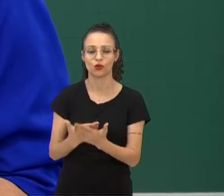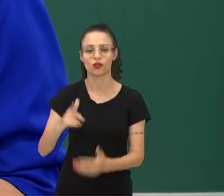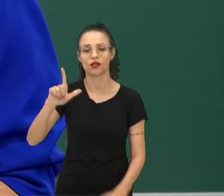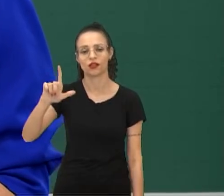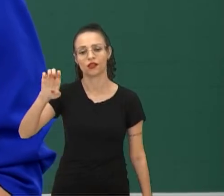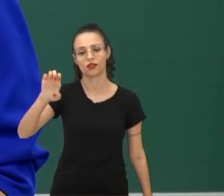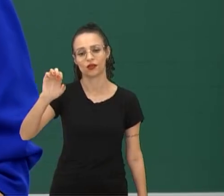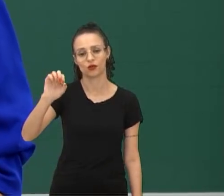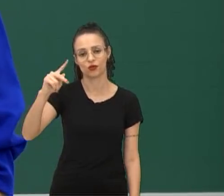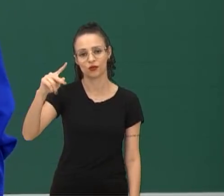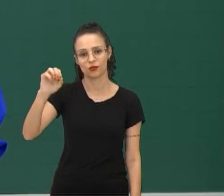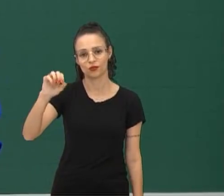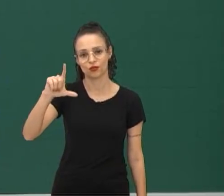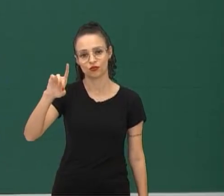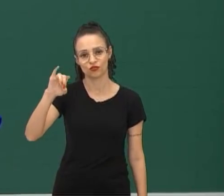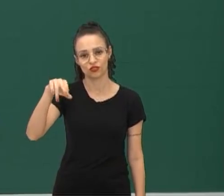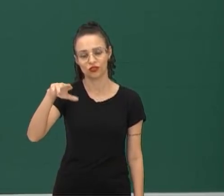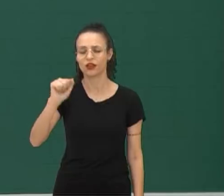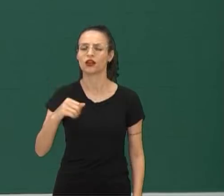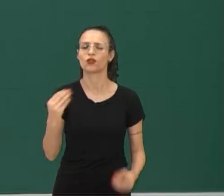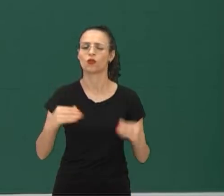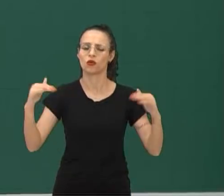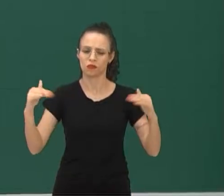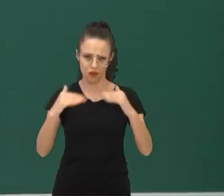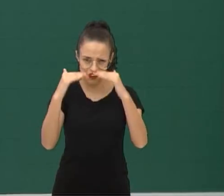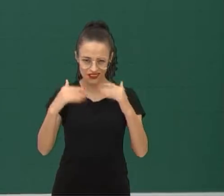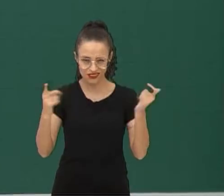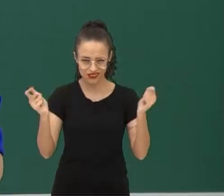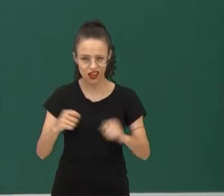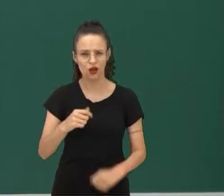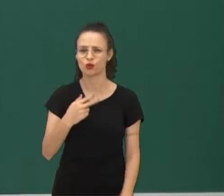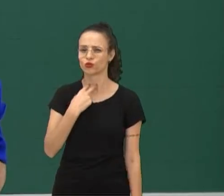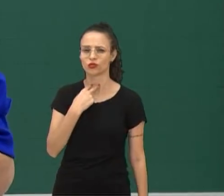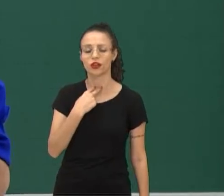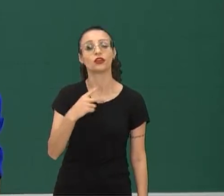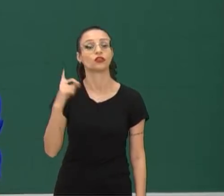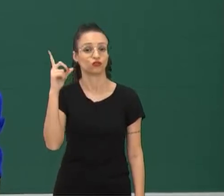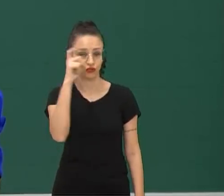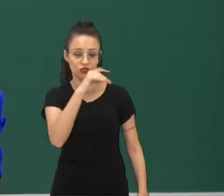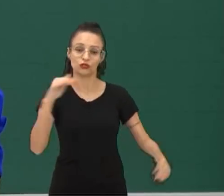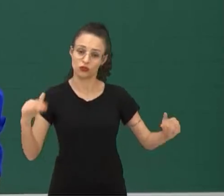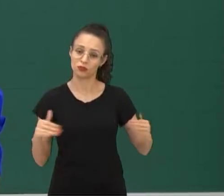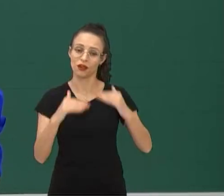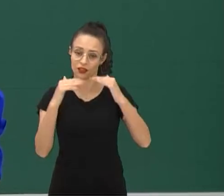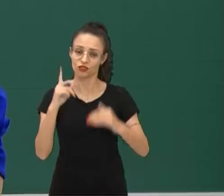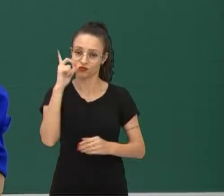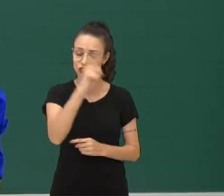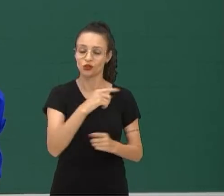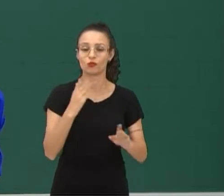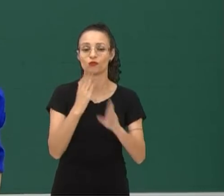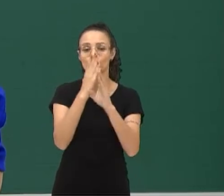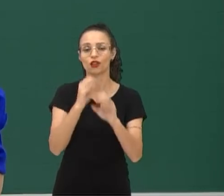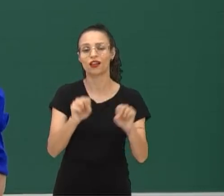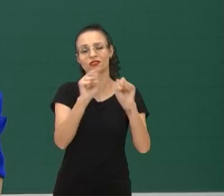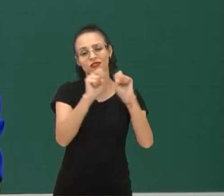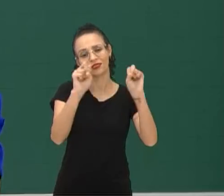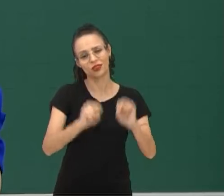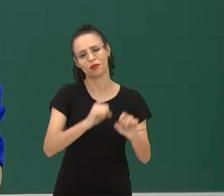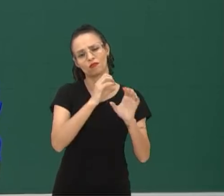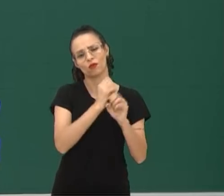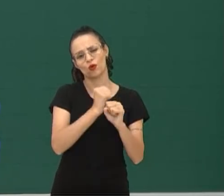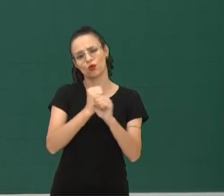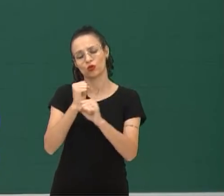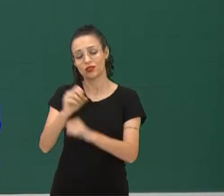Paraná. Como desempatam o boliche ou não tem como empatar? É difícil empatar, Vinícius, por conta do sistema de pontuação, mas